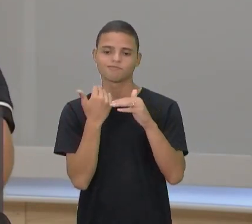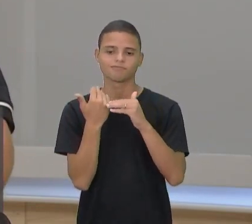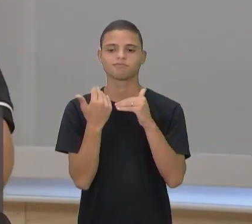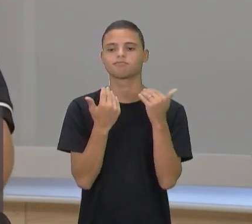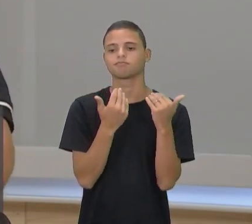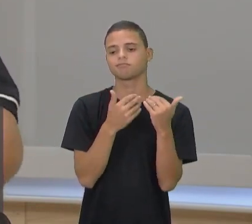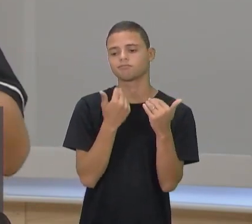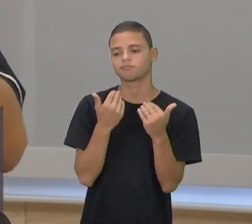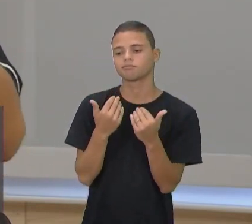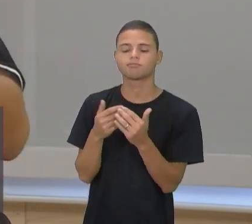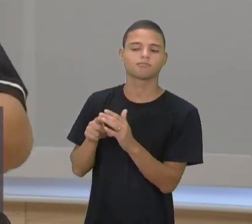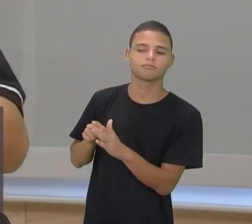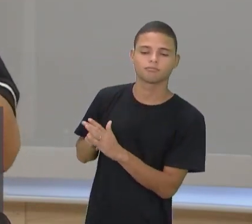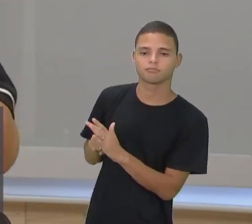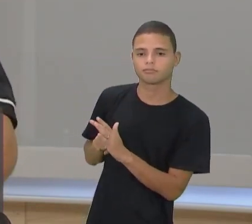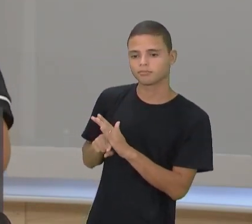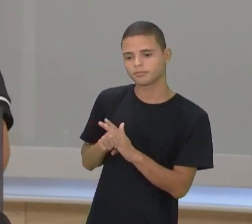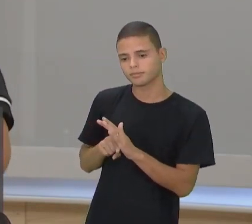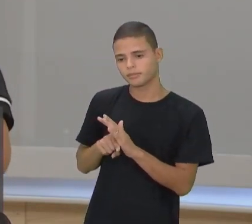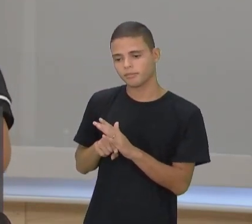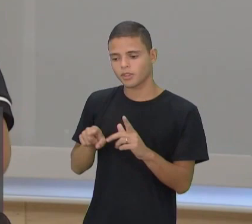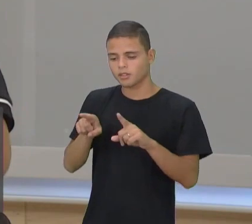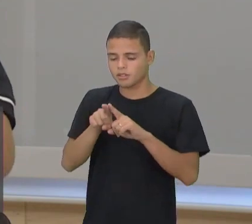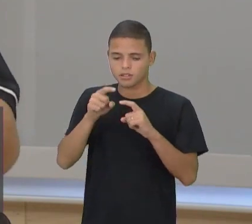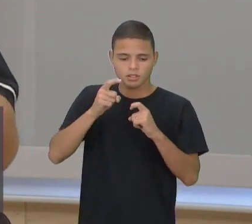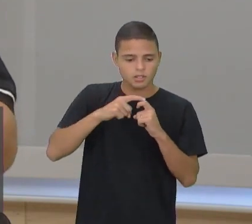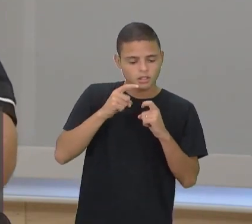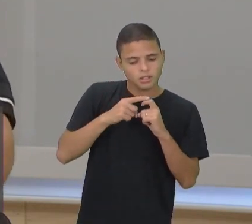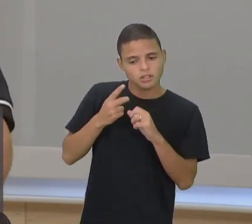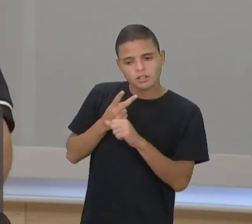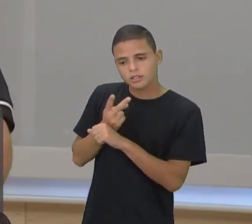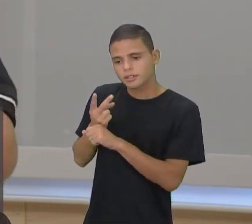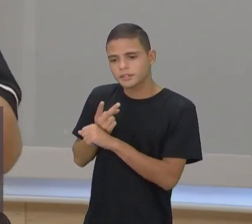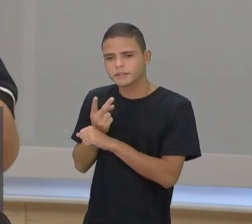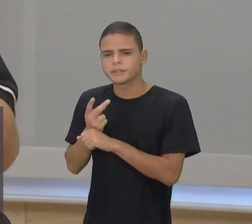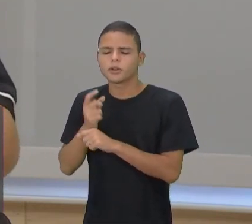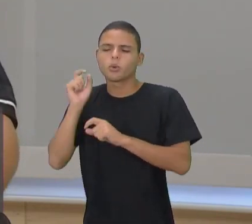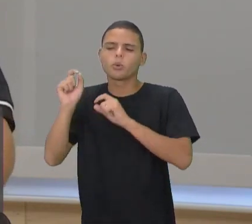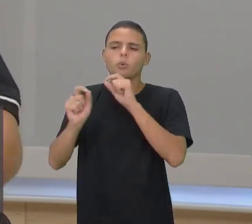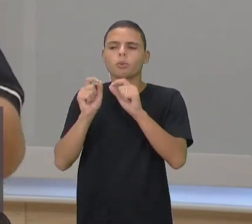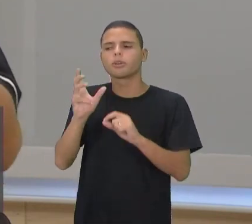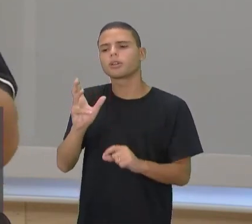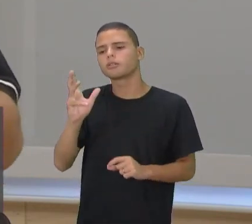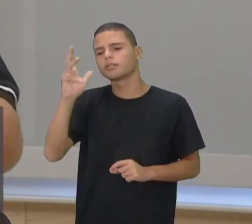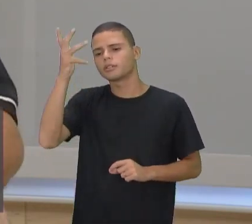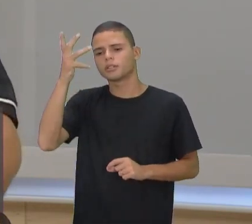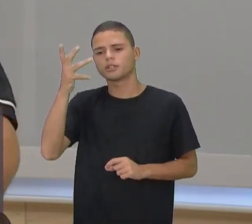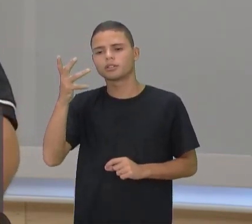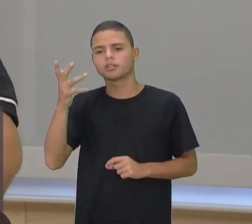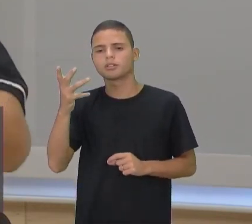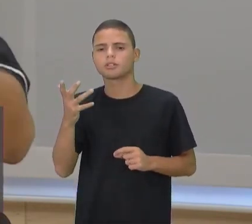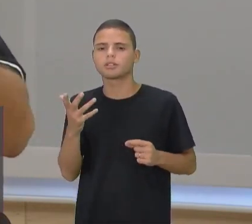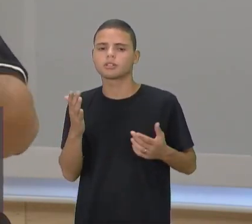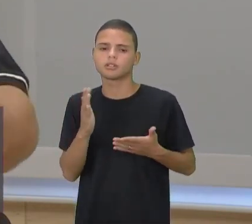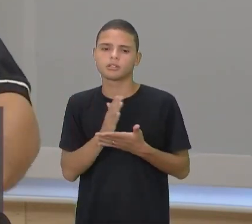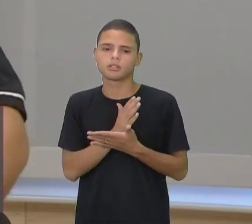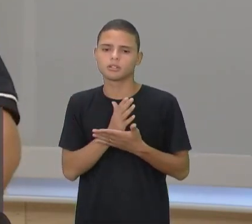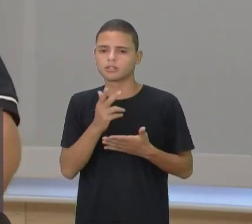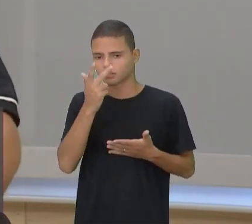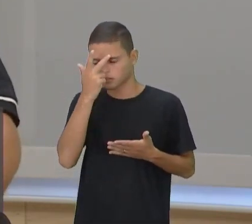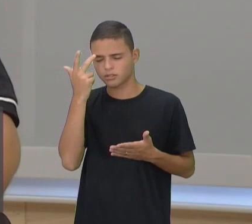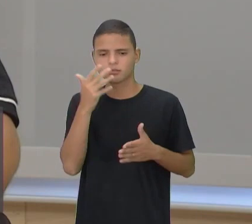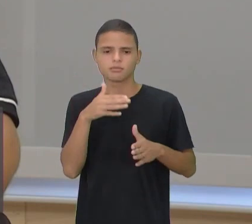patologias e, logicamente, a medicina buscando o que estava causando uma alta incidência de